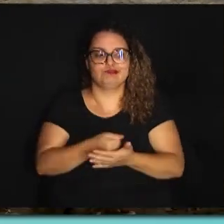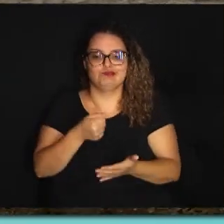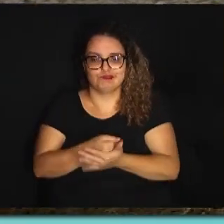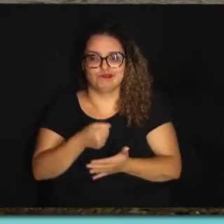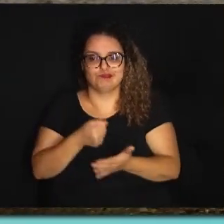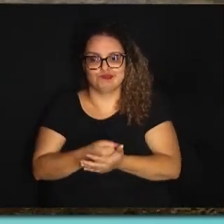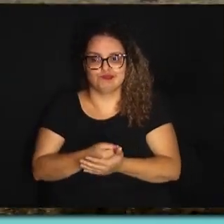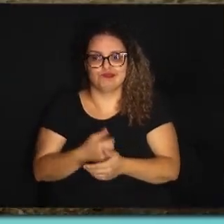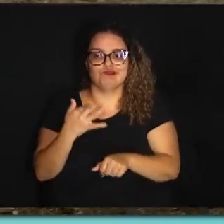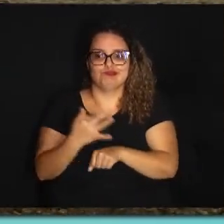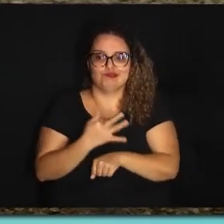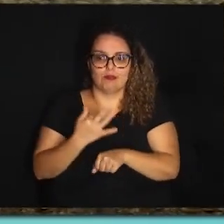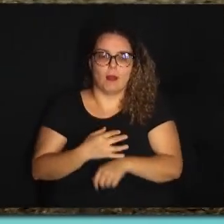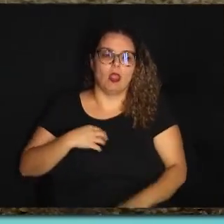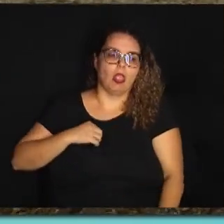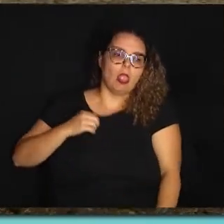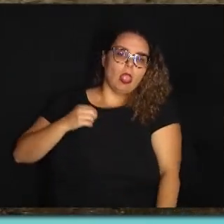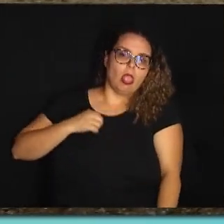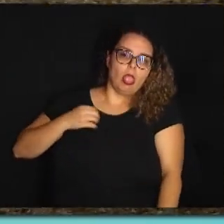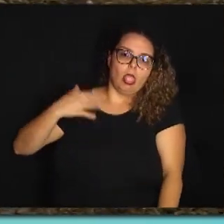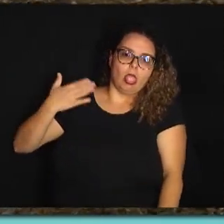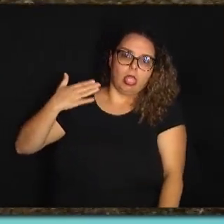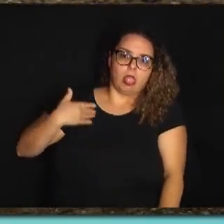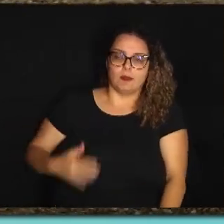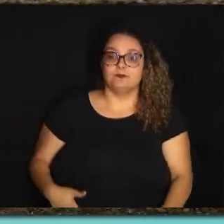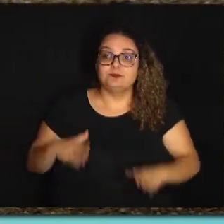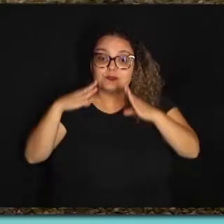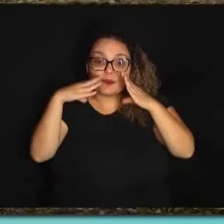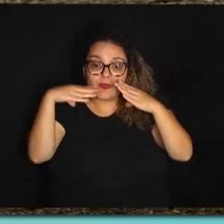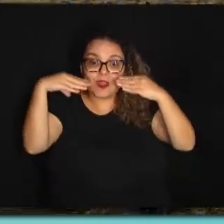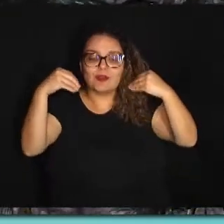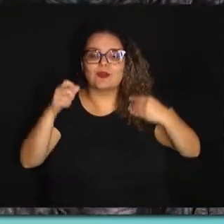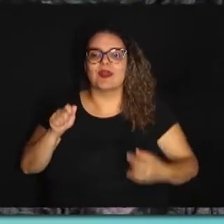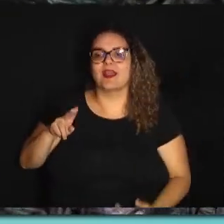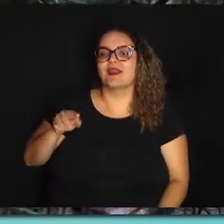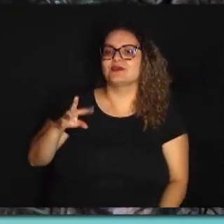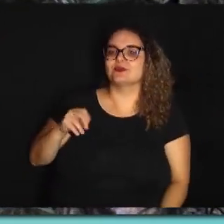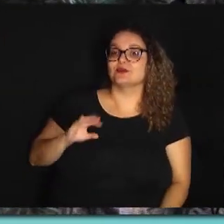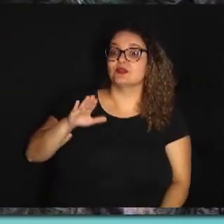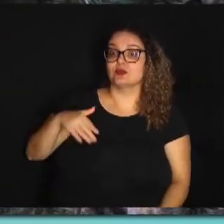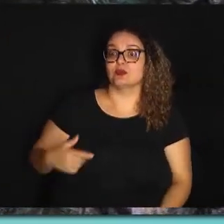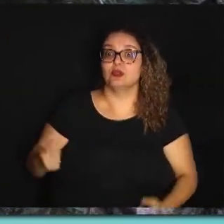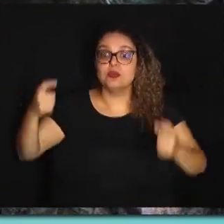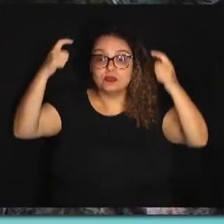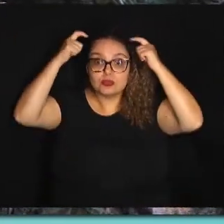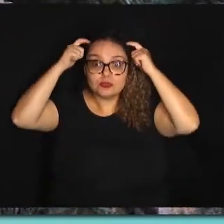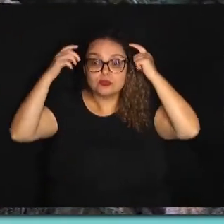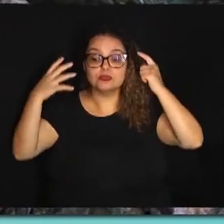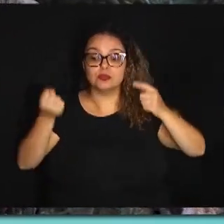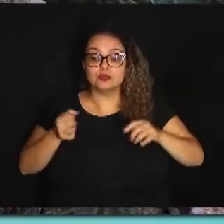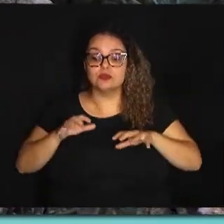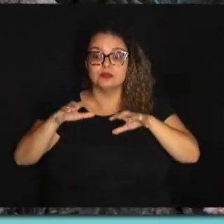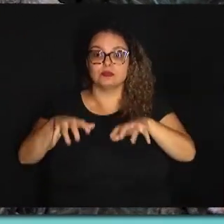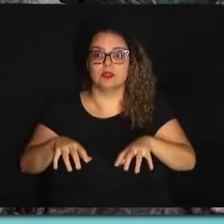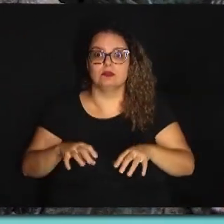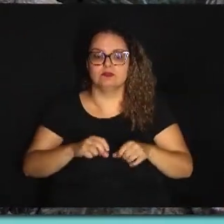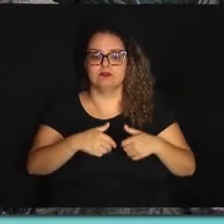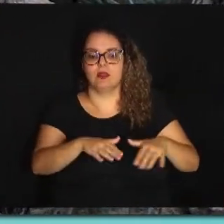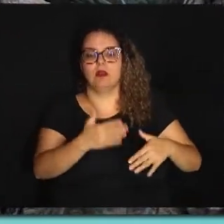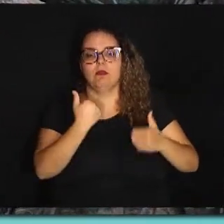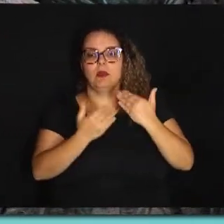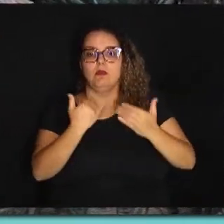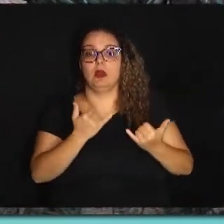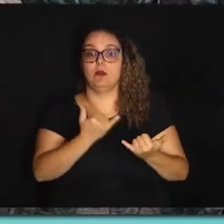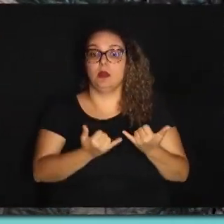em terra, onde são forçados a suportar o clima quente. A raposa do Ártico. Quando os ursos polares